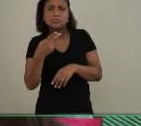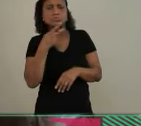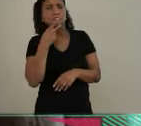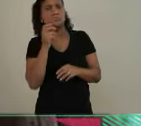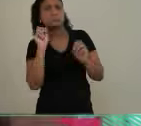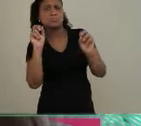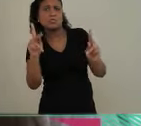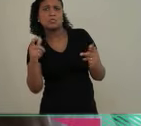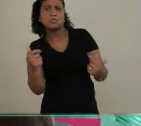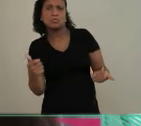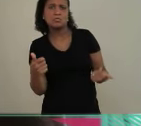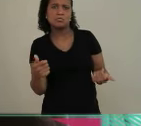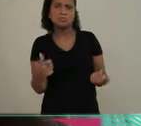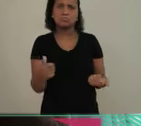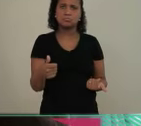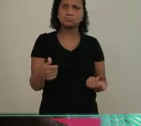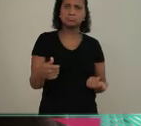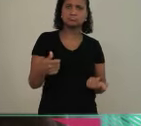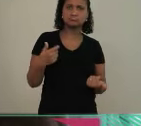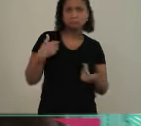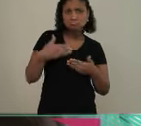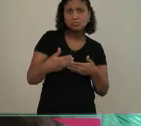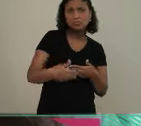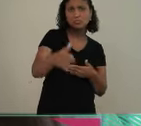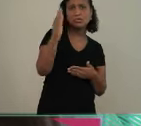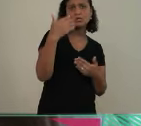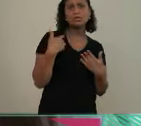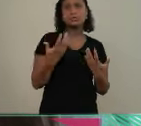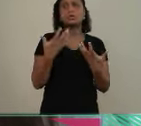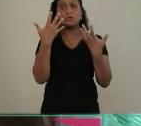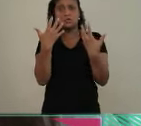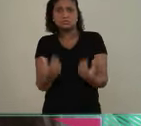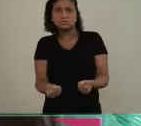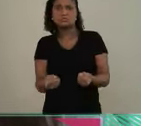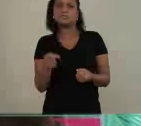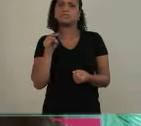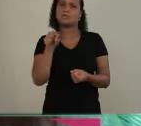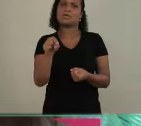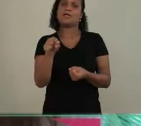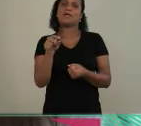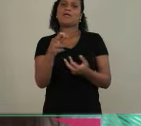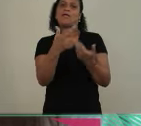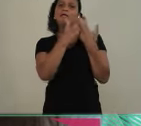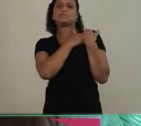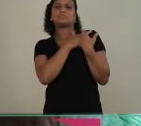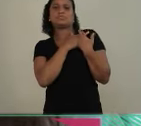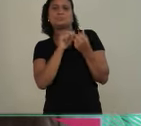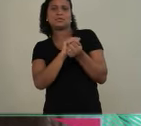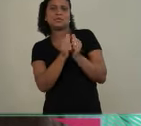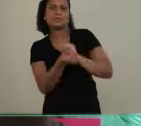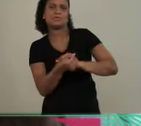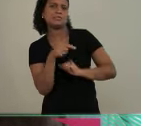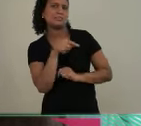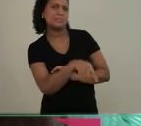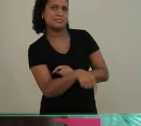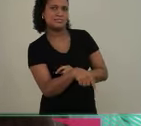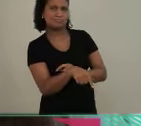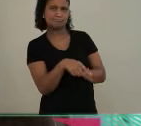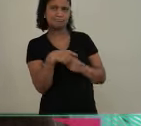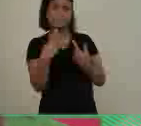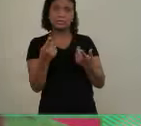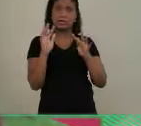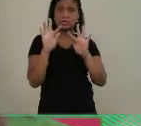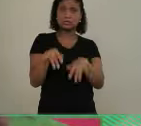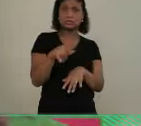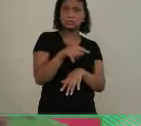dizendo assim, olha, ok, vamos em frente, eu quero assumir a responsabilidade de adaptar a escola para Ana